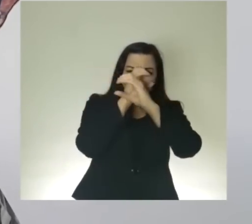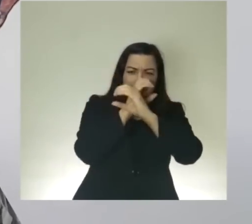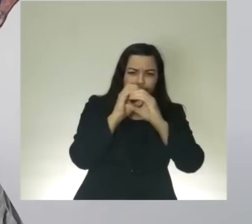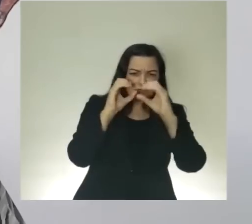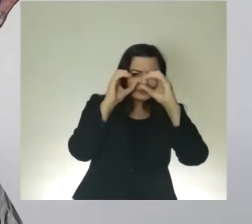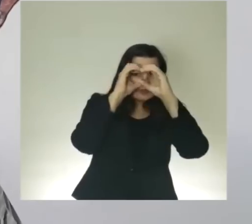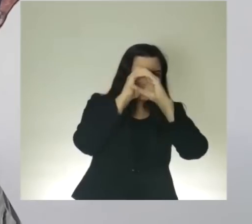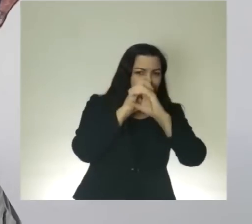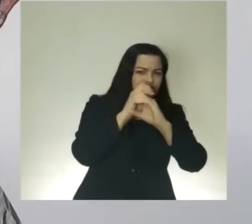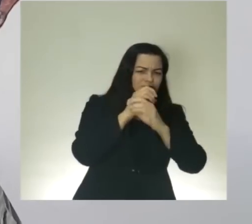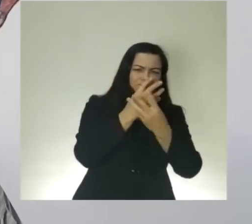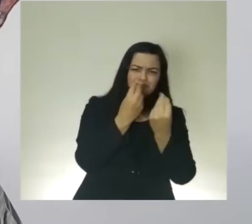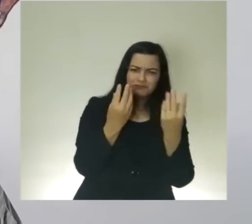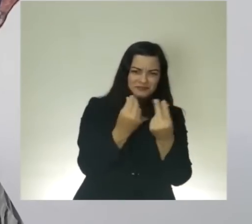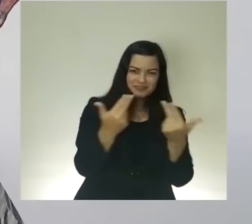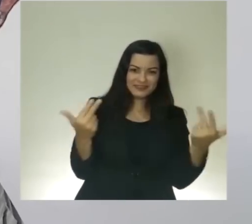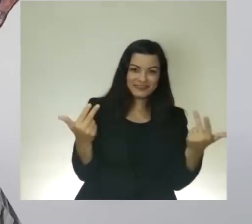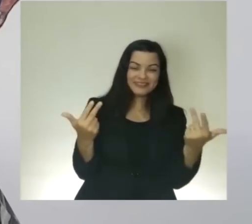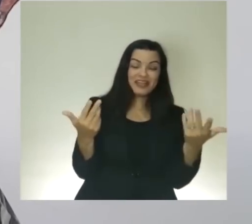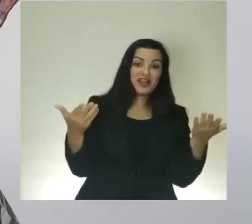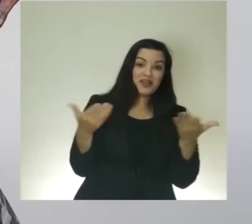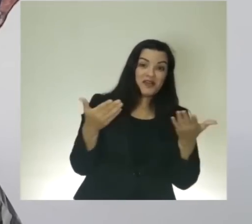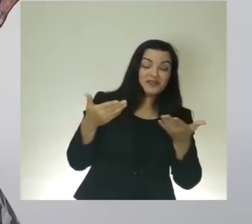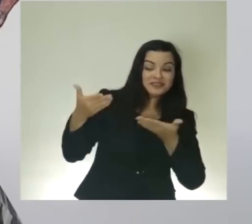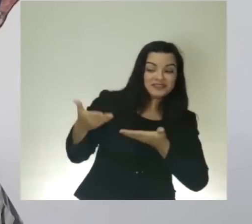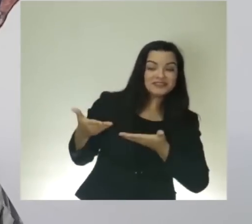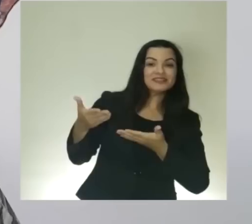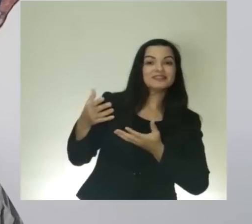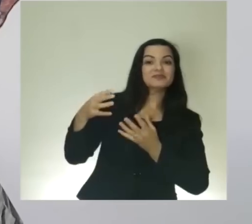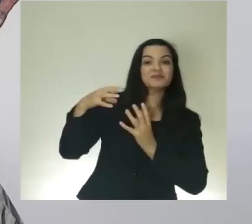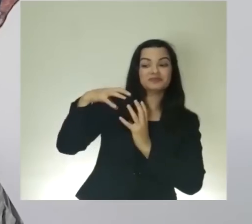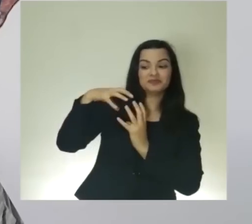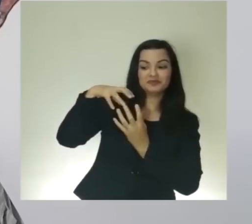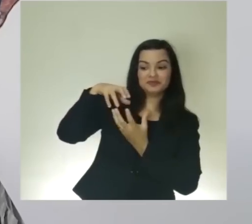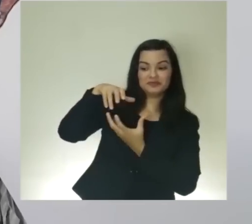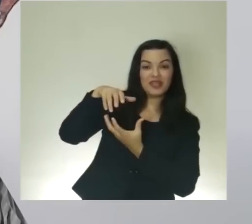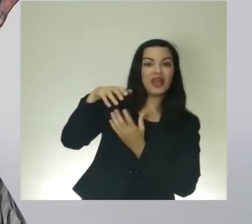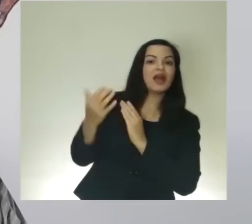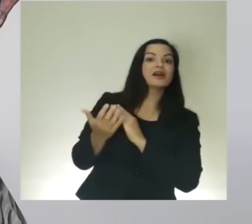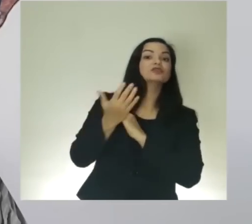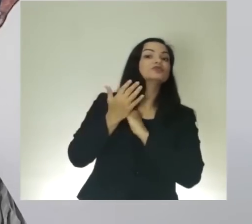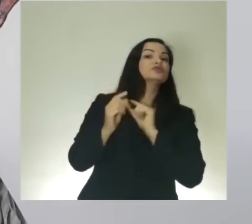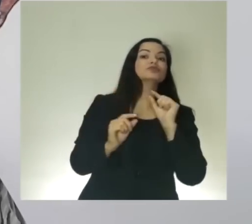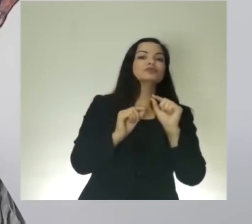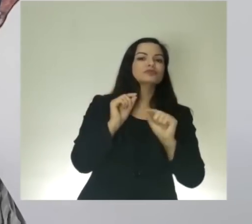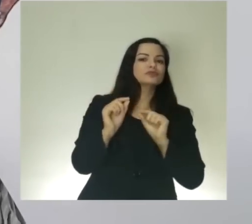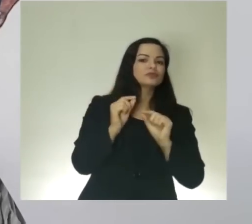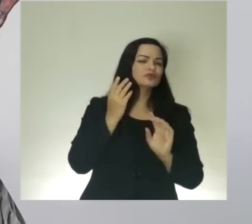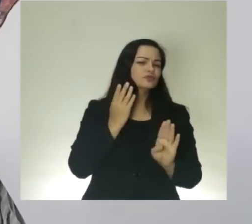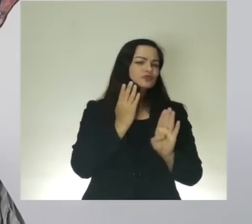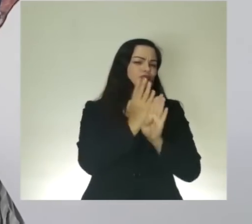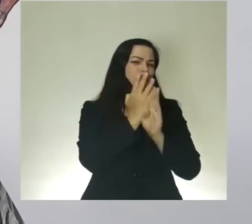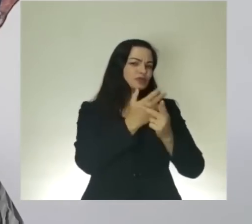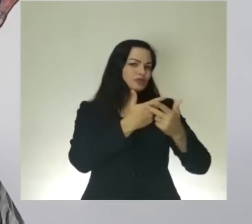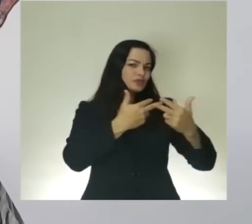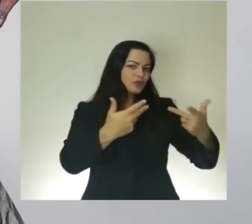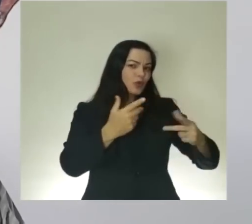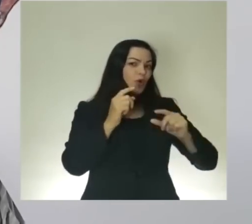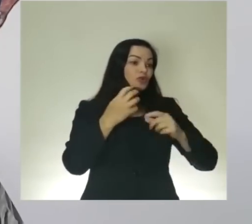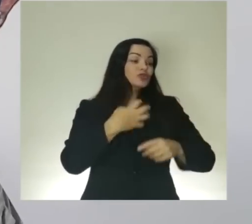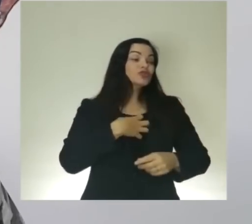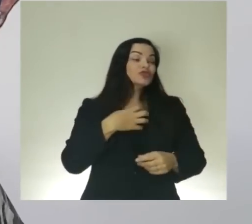hoje ele vai nos ajudar, mas para descobrirmos algumas formas de